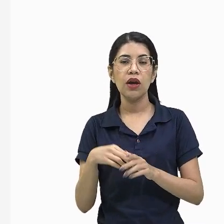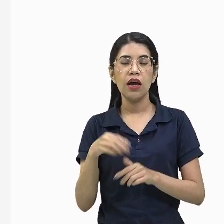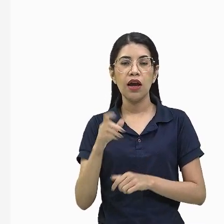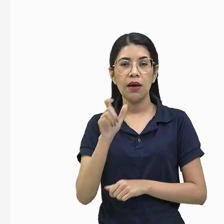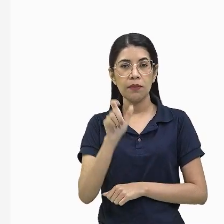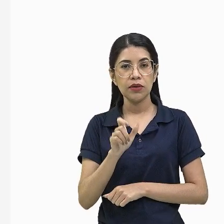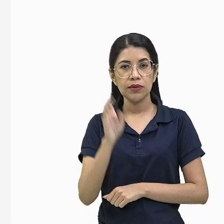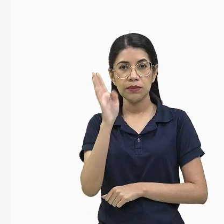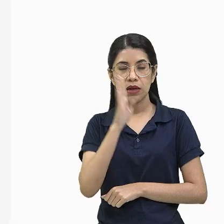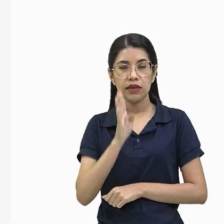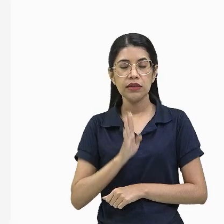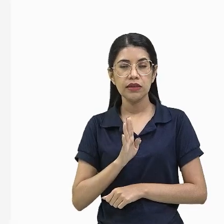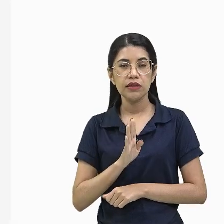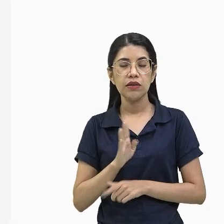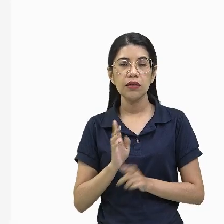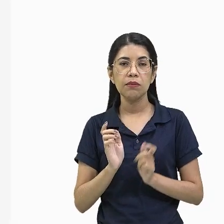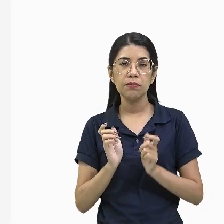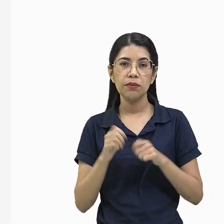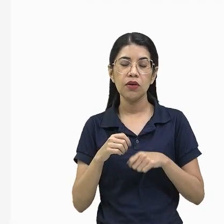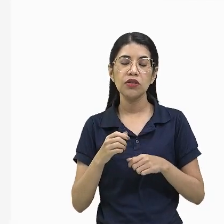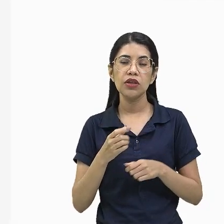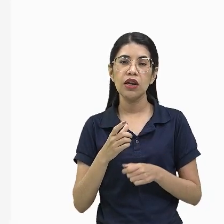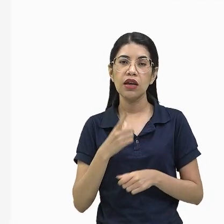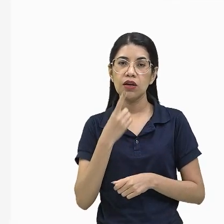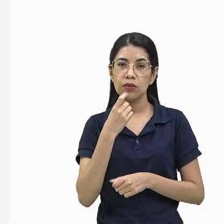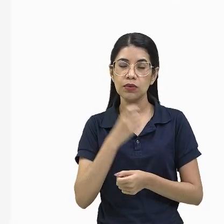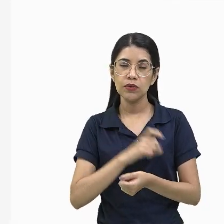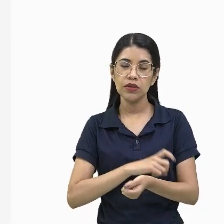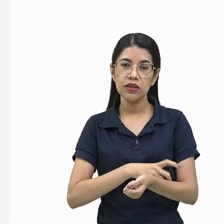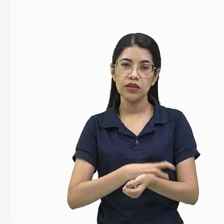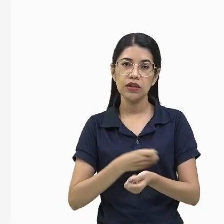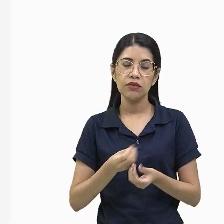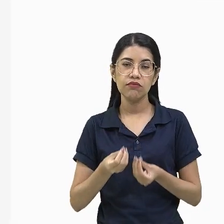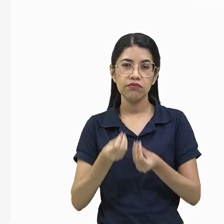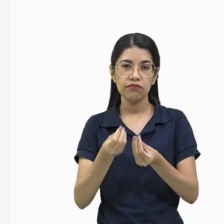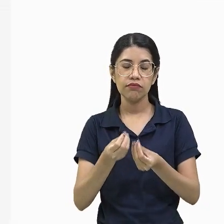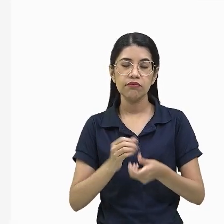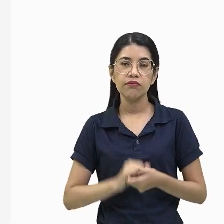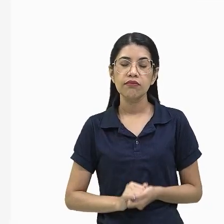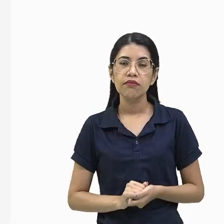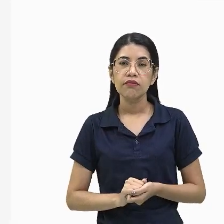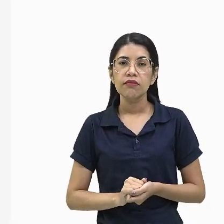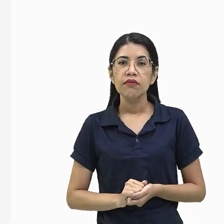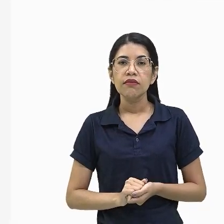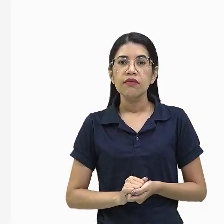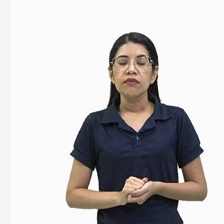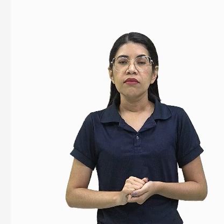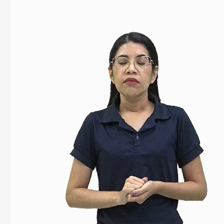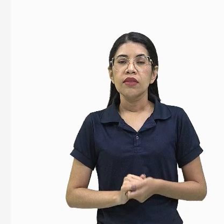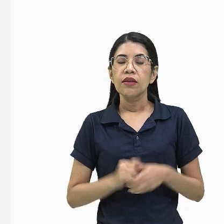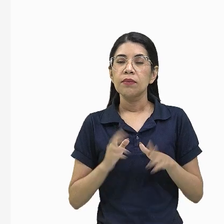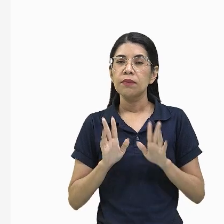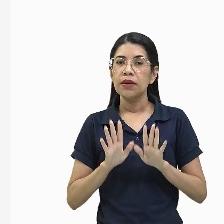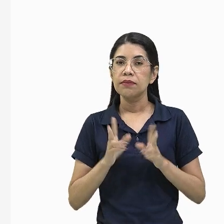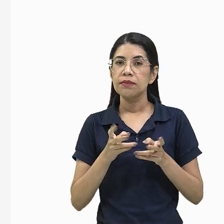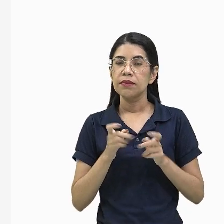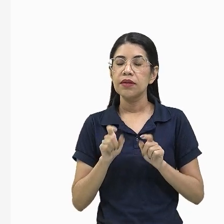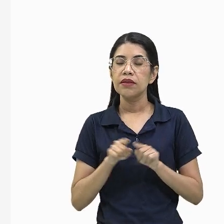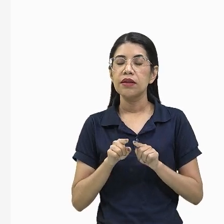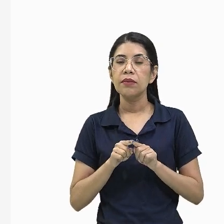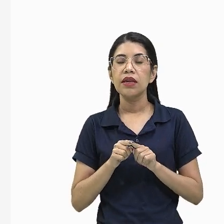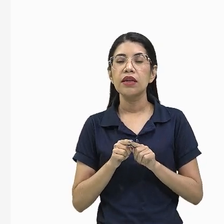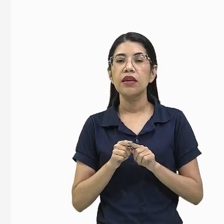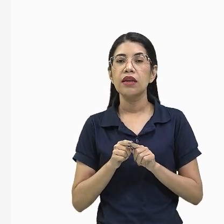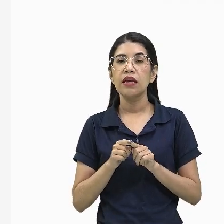a brasileira que pode ser um doador de sangue, ok? Então percebam que a cor também